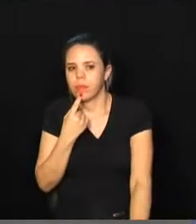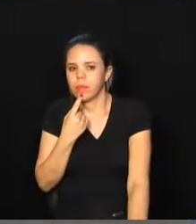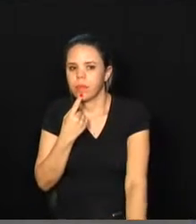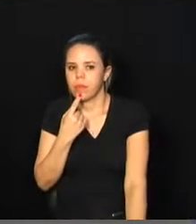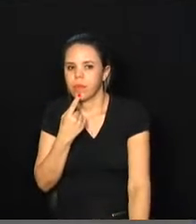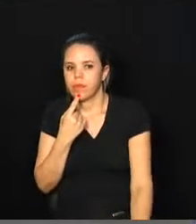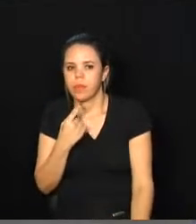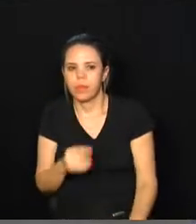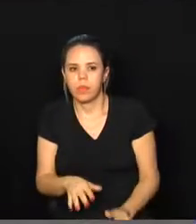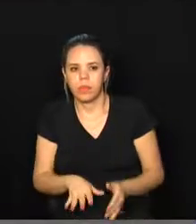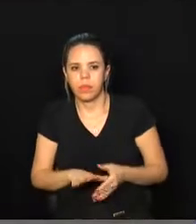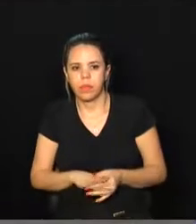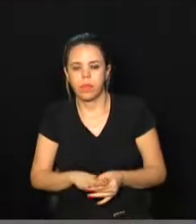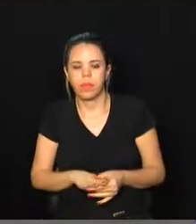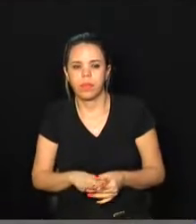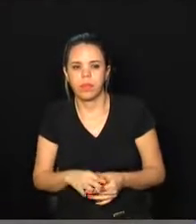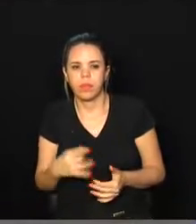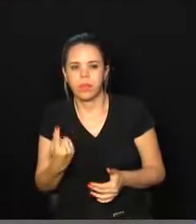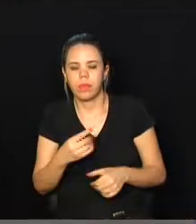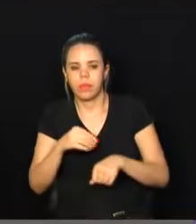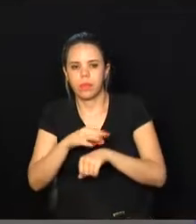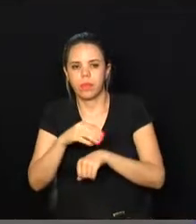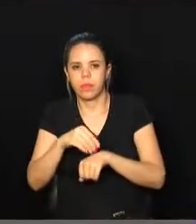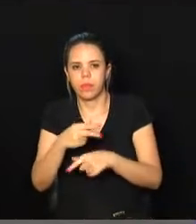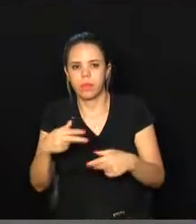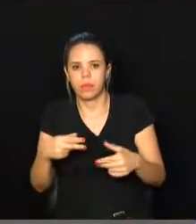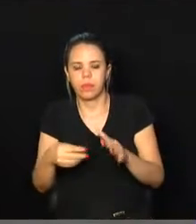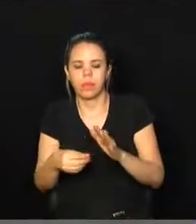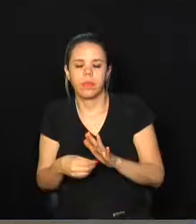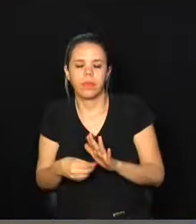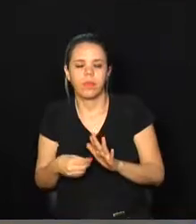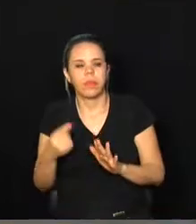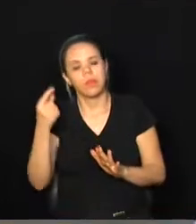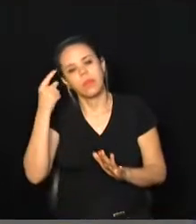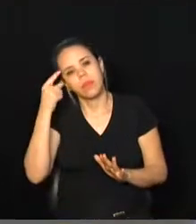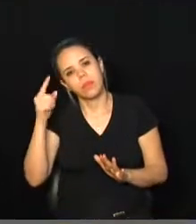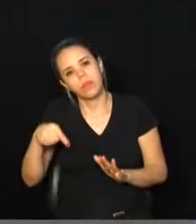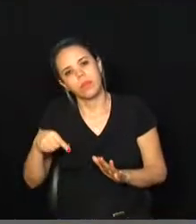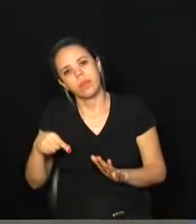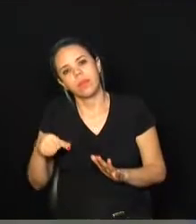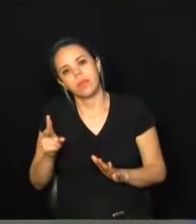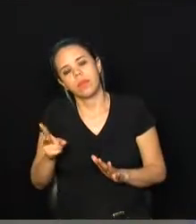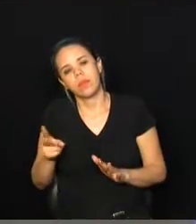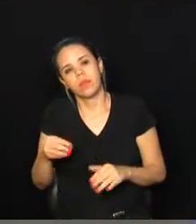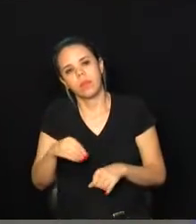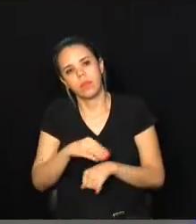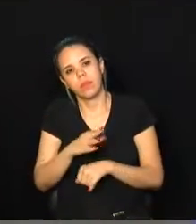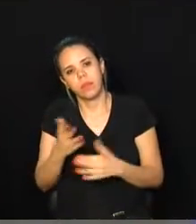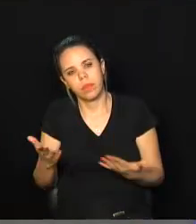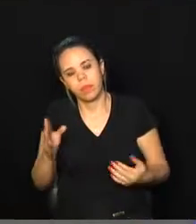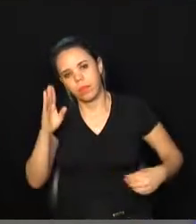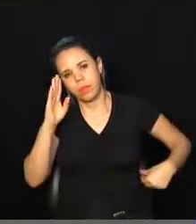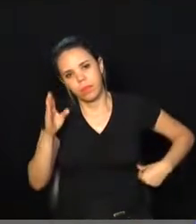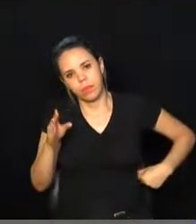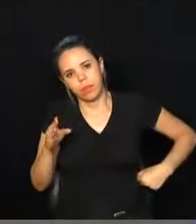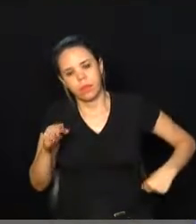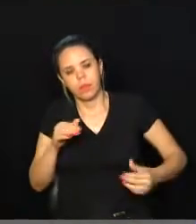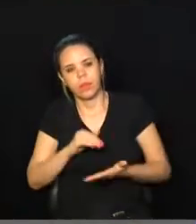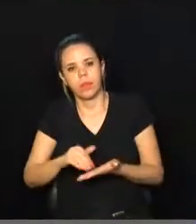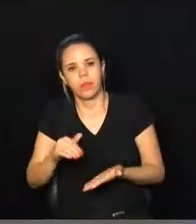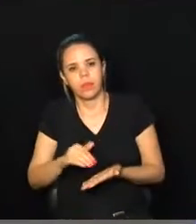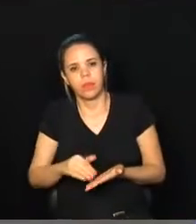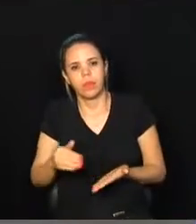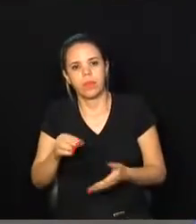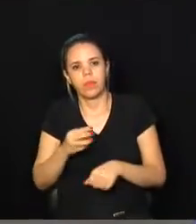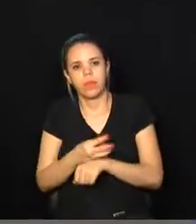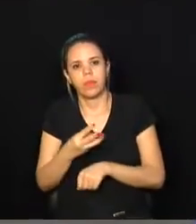Campinas, e a gente leva essas demandas, essas ideias quase que diariamente, principalmente para o secretário, que eu fico ali no